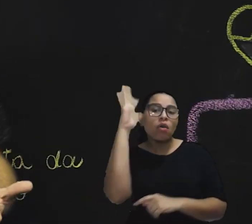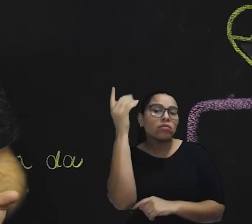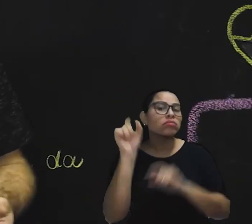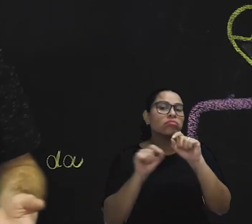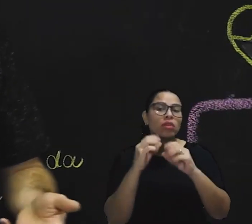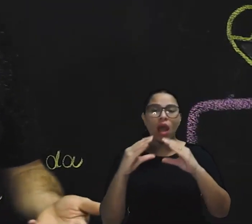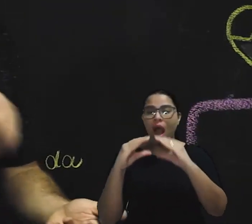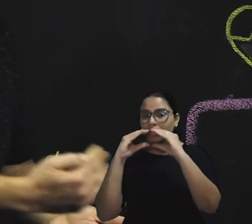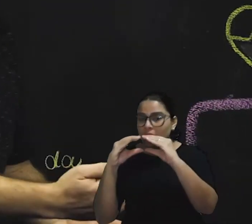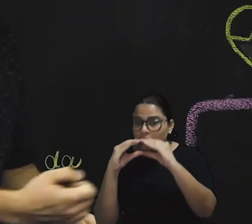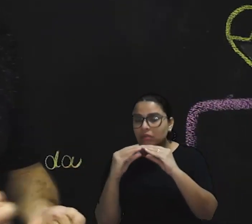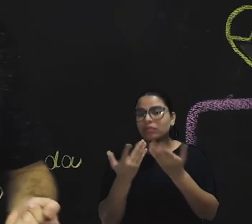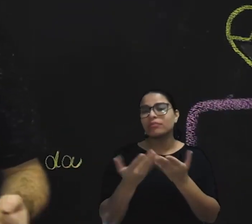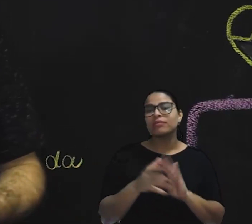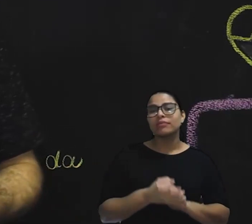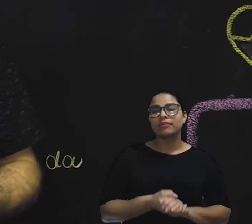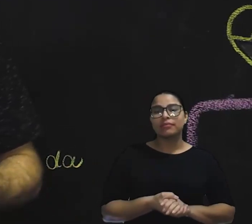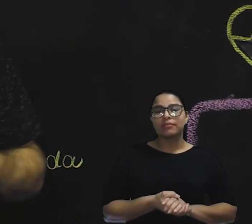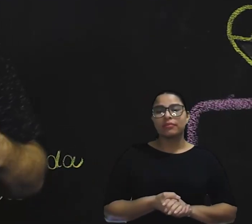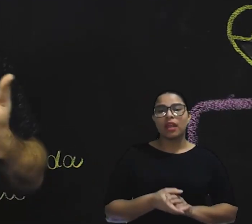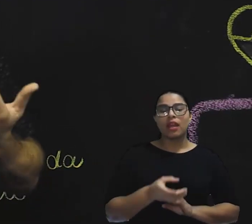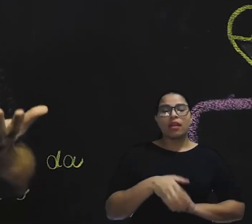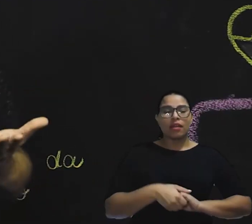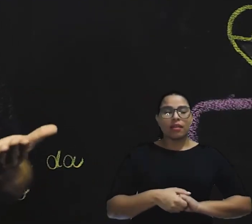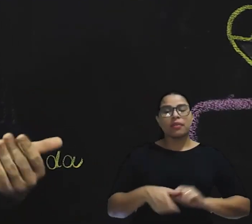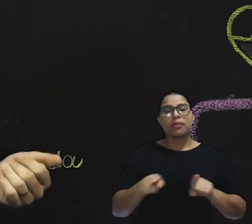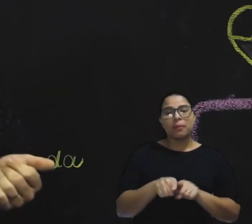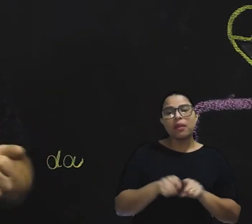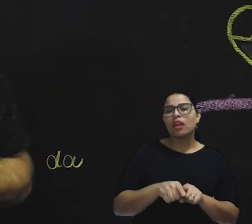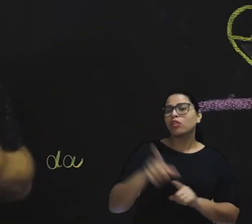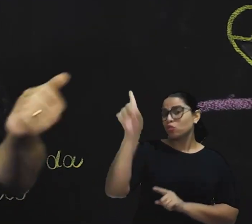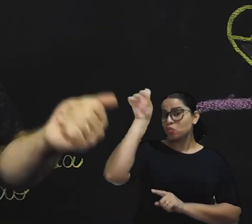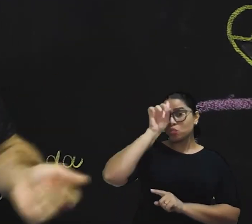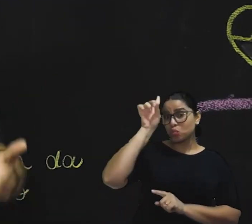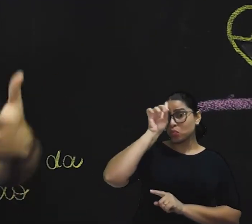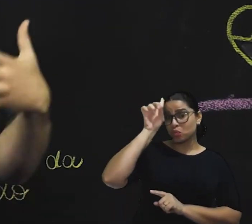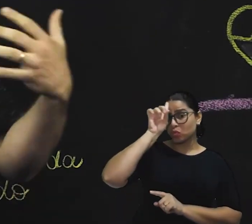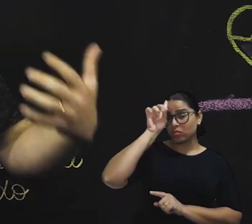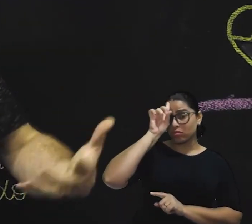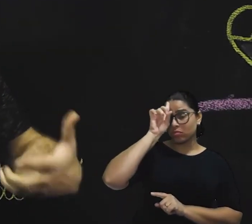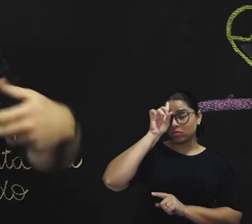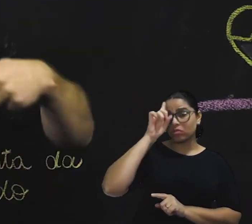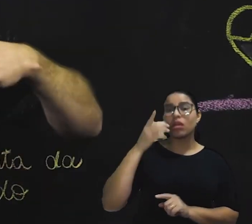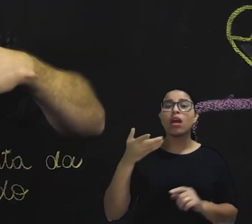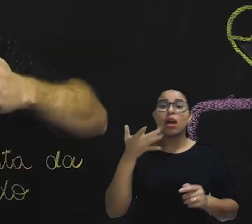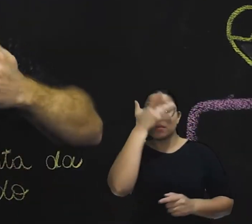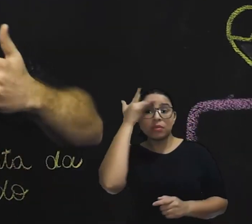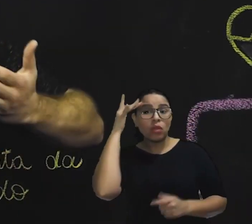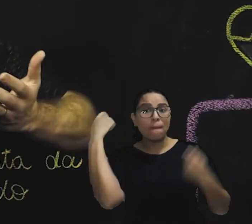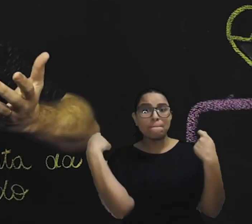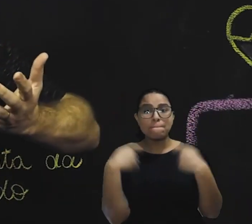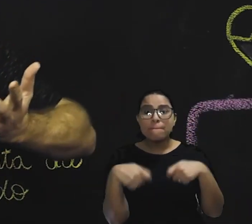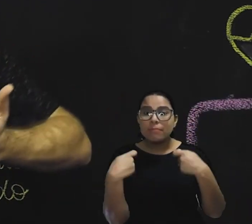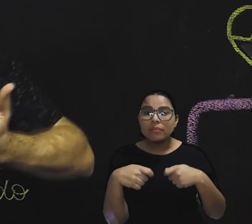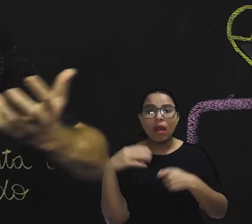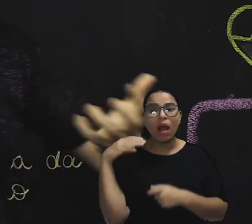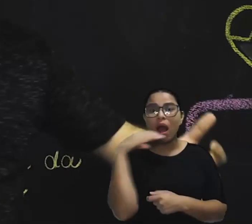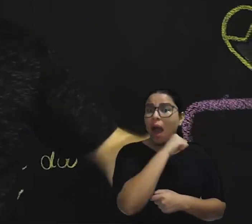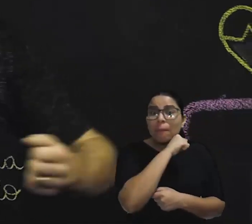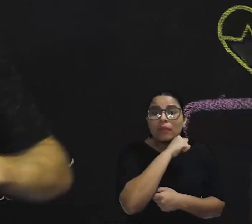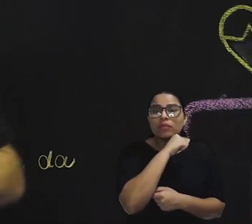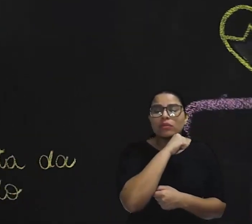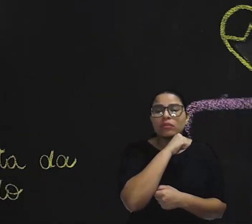isso acaba acontecendo nos deliveries. Cada dia mais as pessoas estão precisando aí de